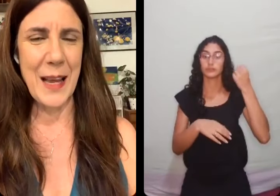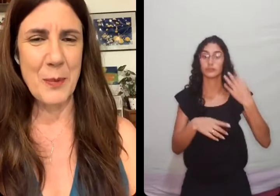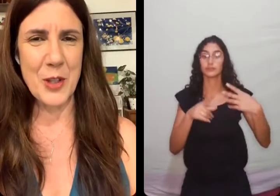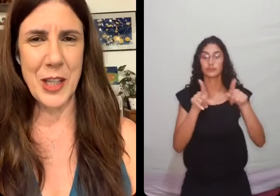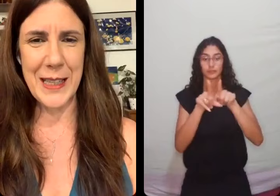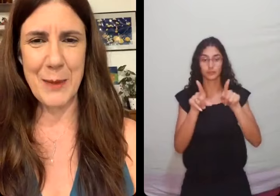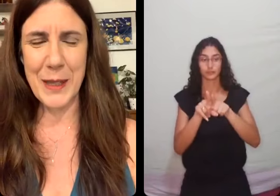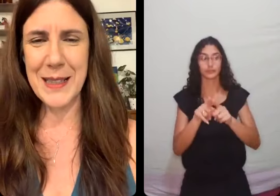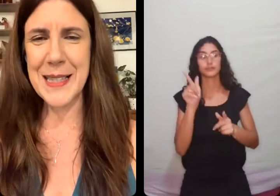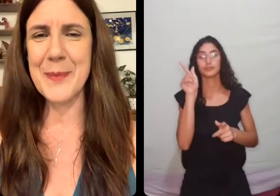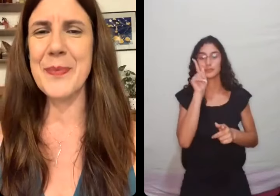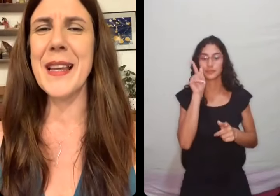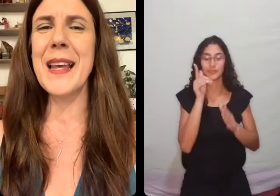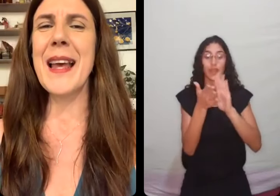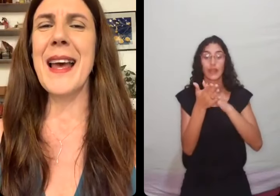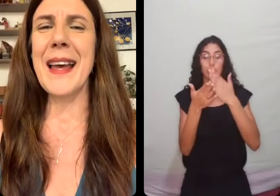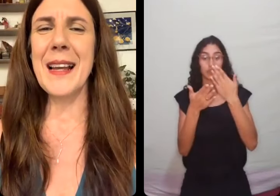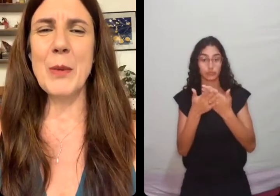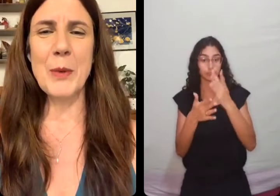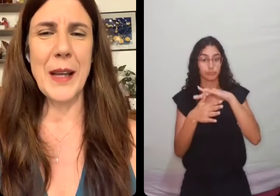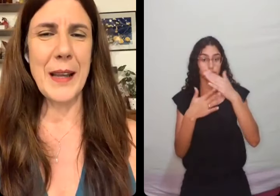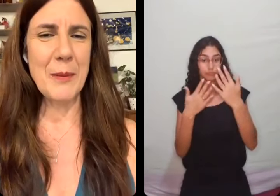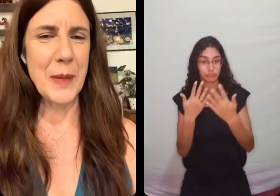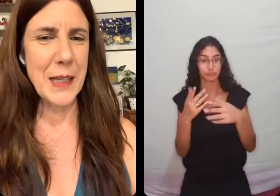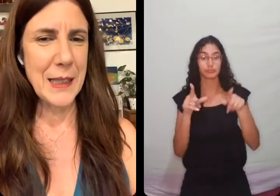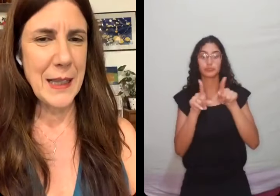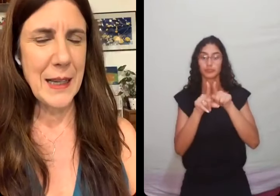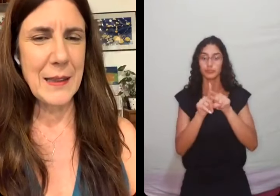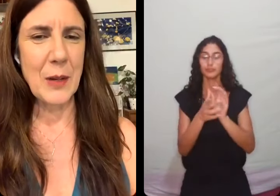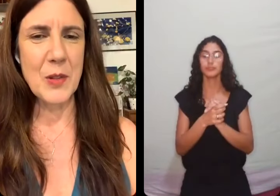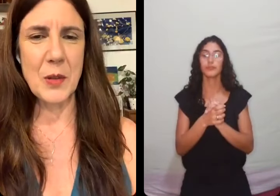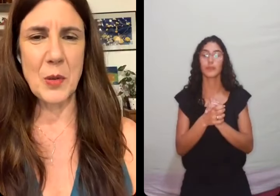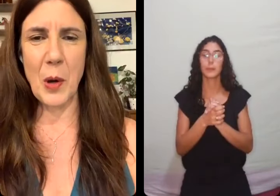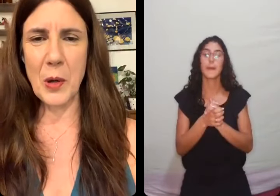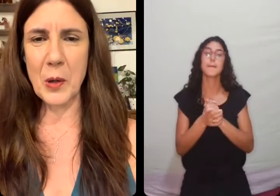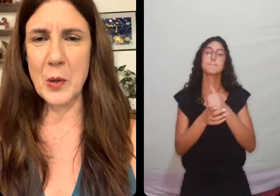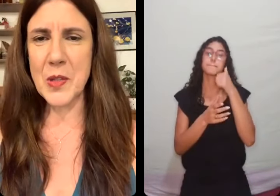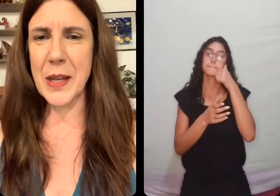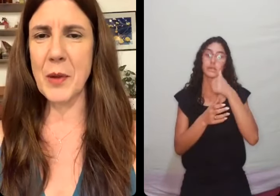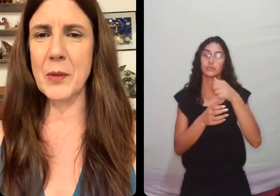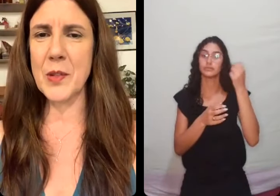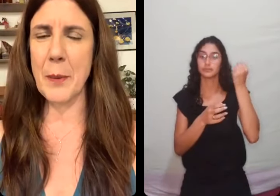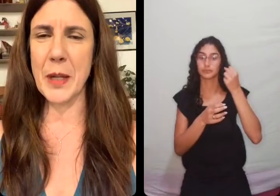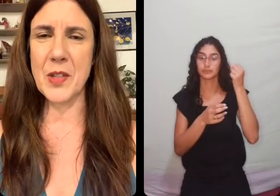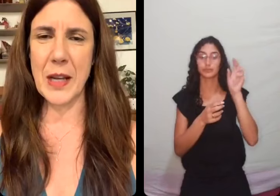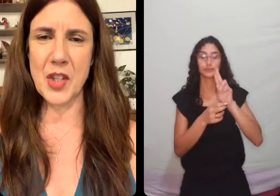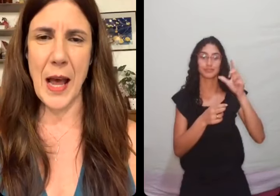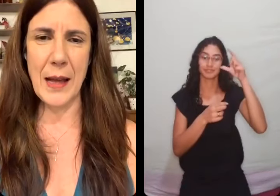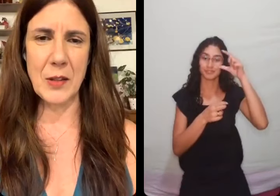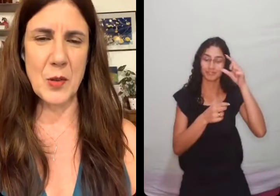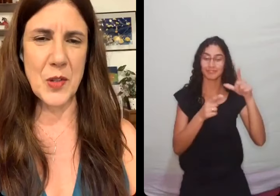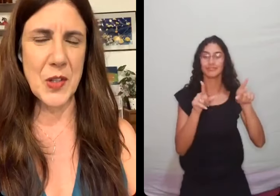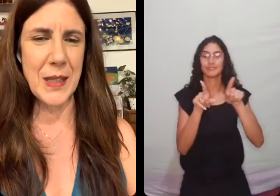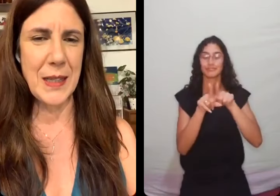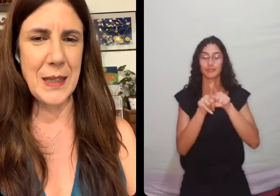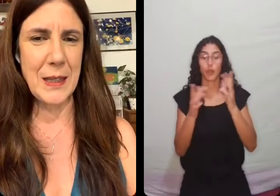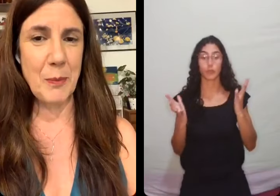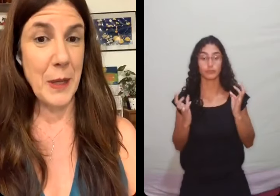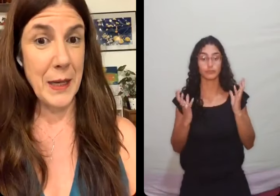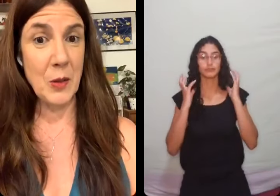que é intérprete de Libras. Ela é uma mulher branca. Tá usando óculos. Tem os cabelos cacheados